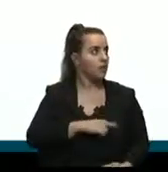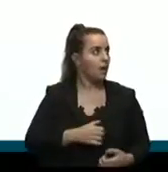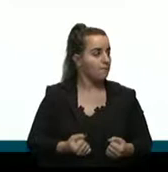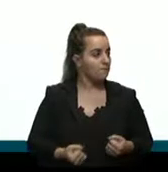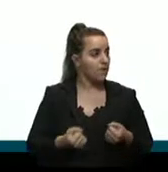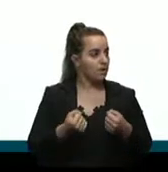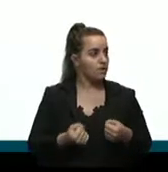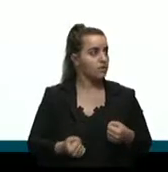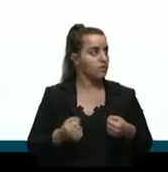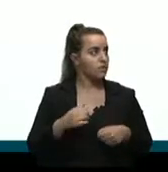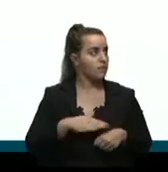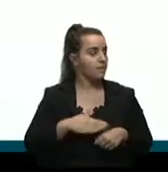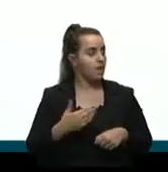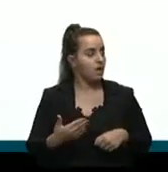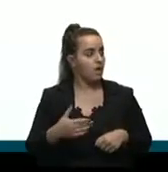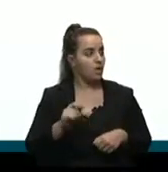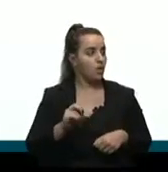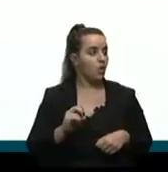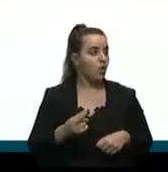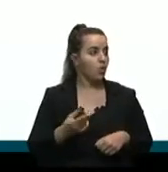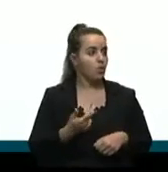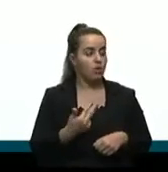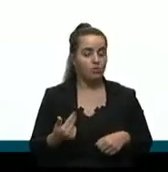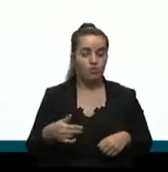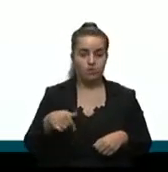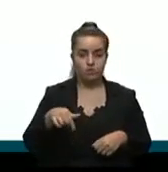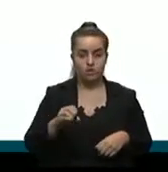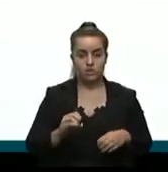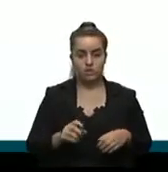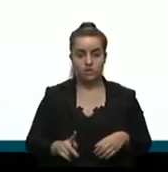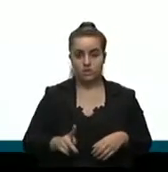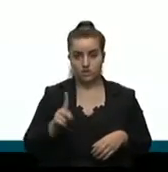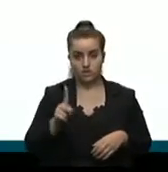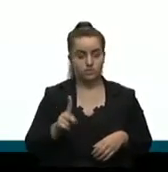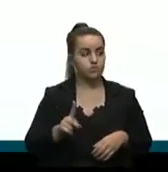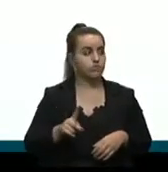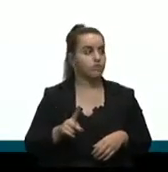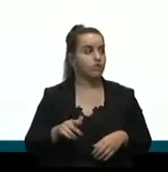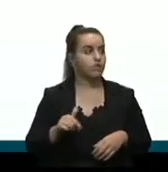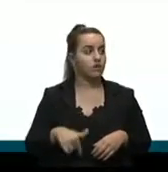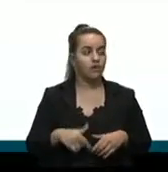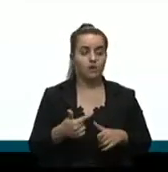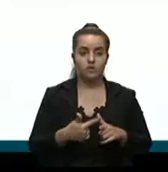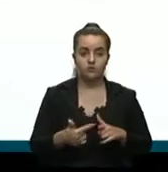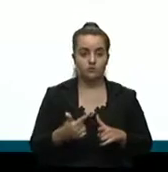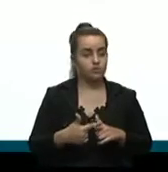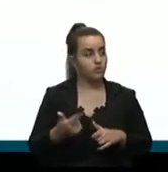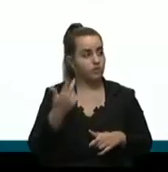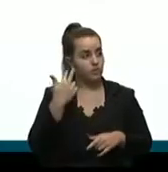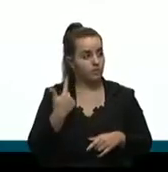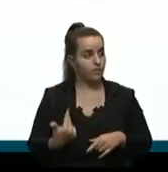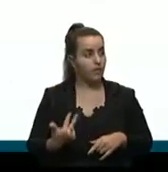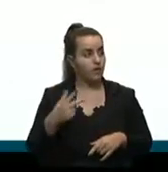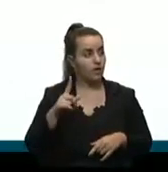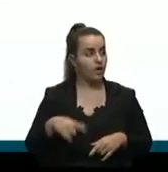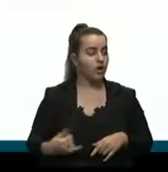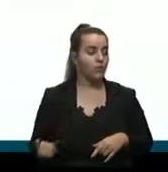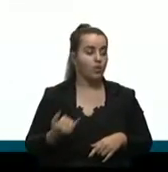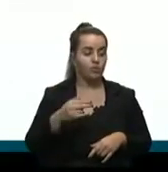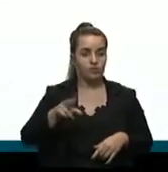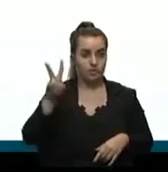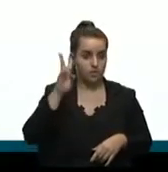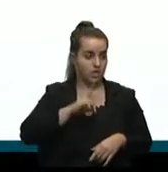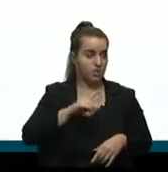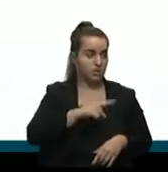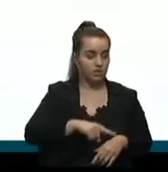peso maior ou igual a 70 quilos. Pela distribuição normal, lá, e é importante que você se lembre